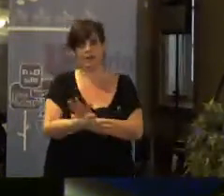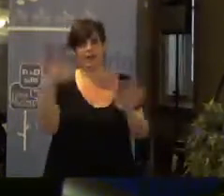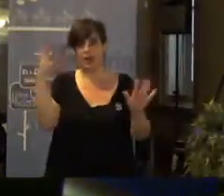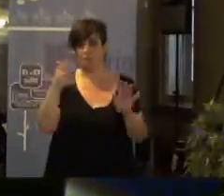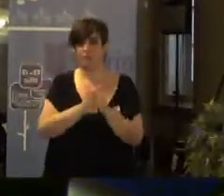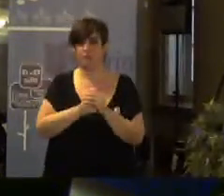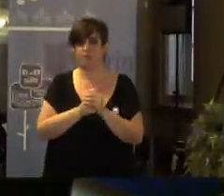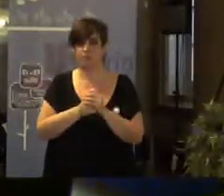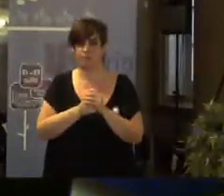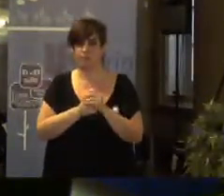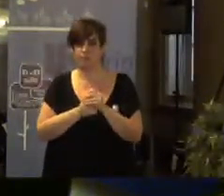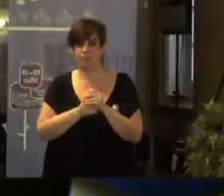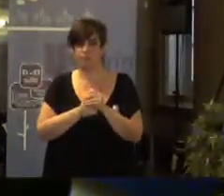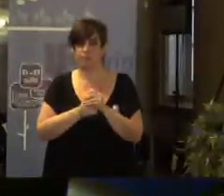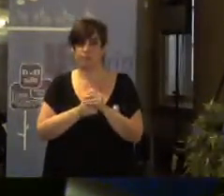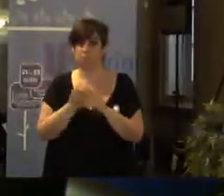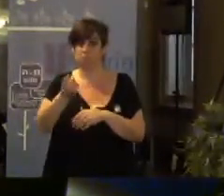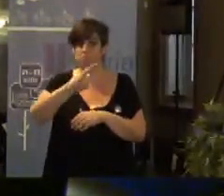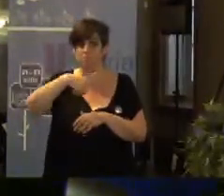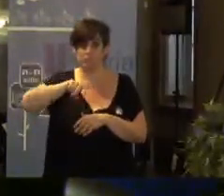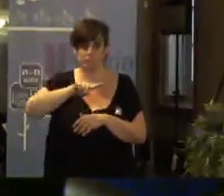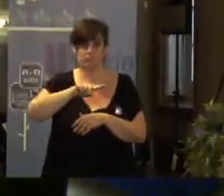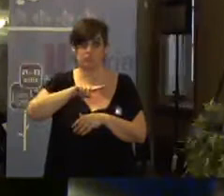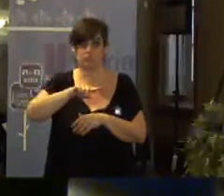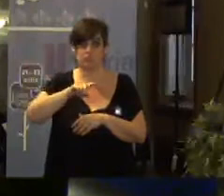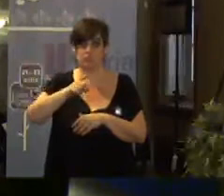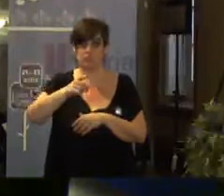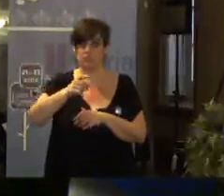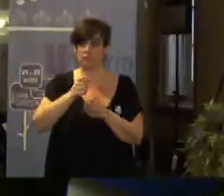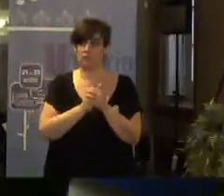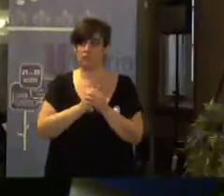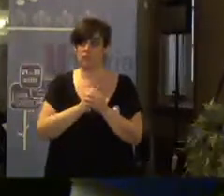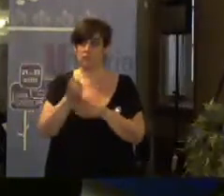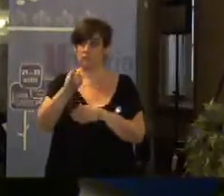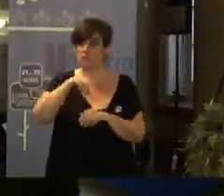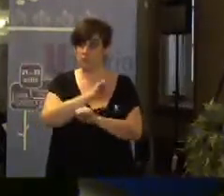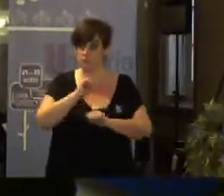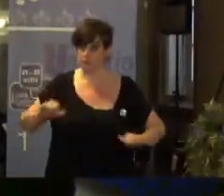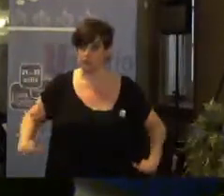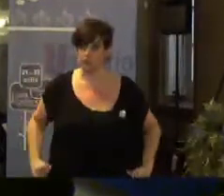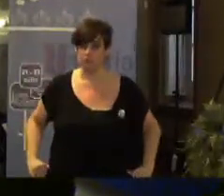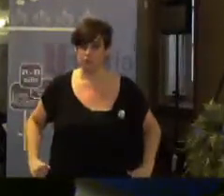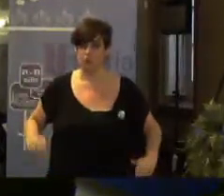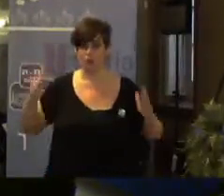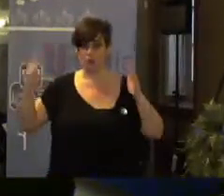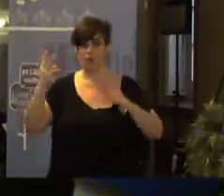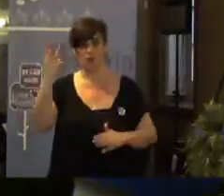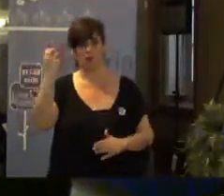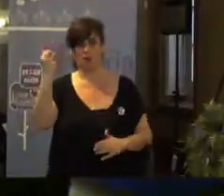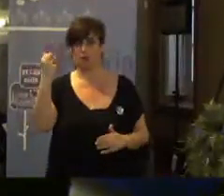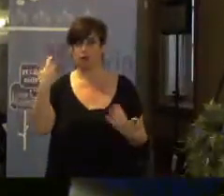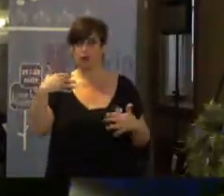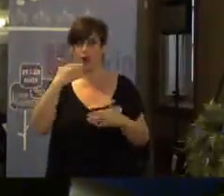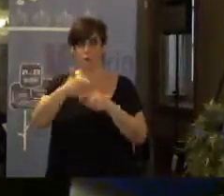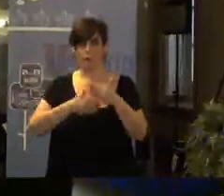tivemos um exemplo brutal disso em Portugal durante o período da Troika, com